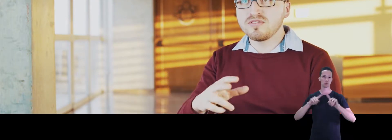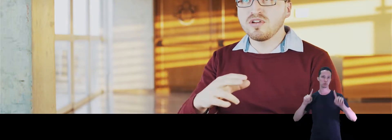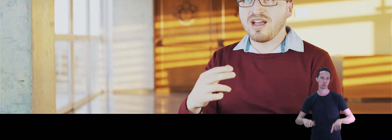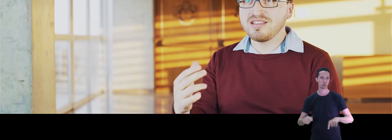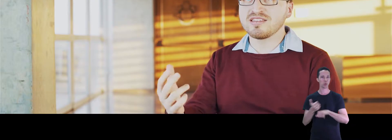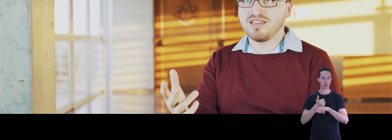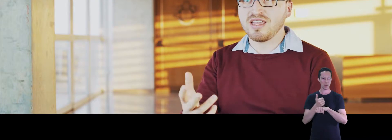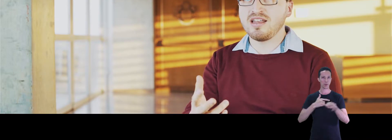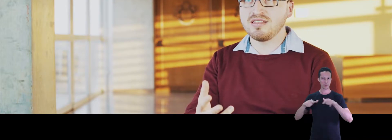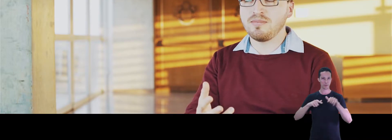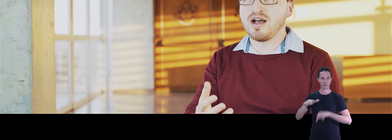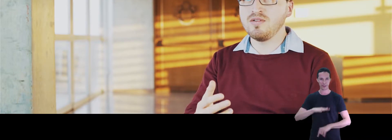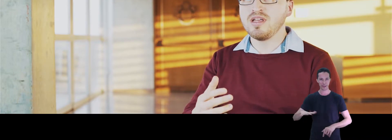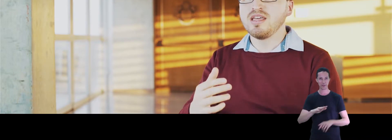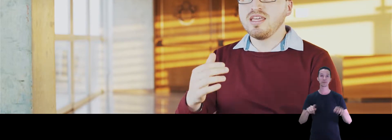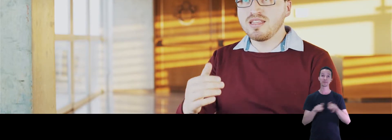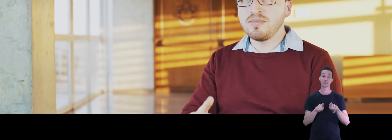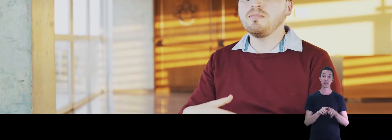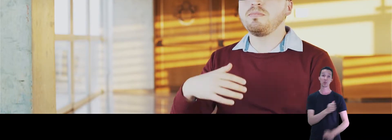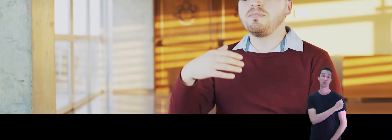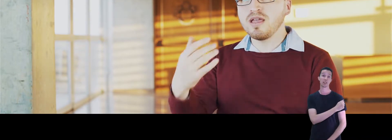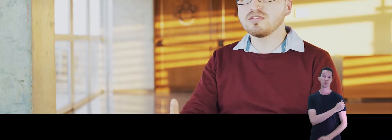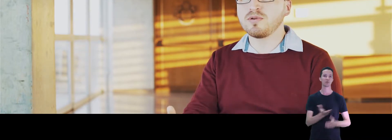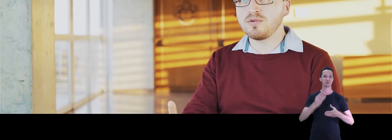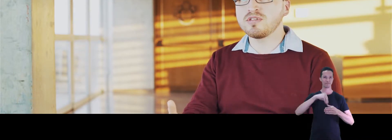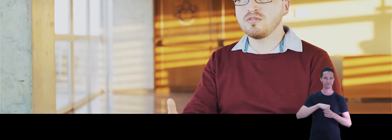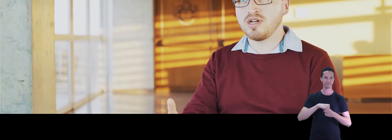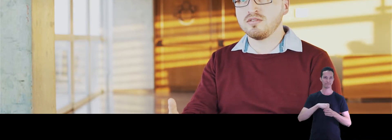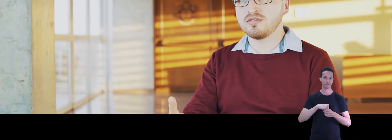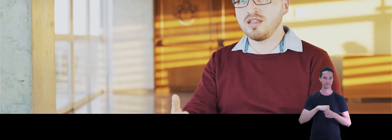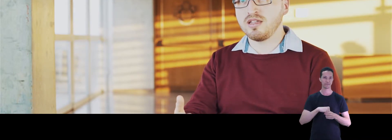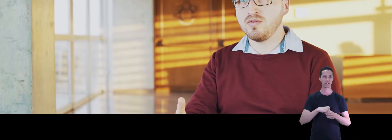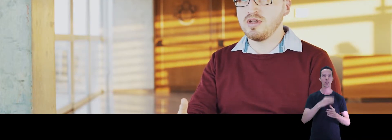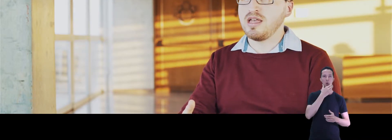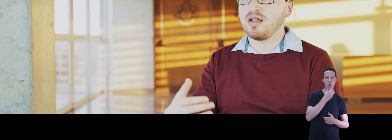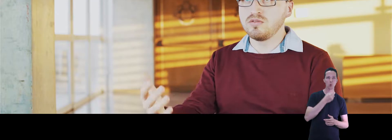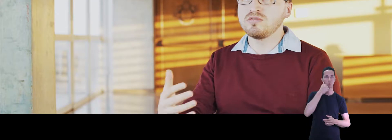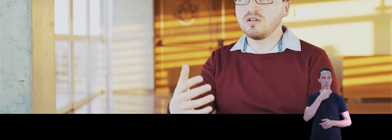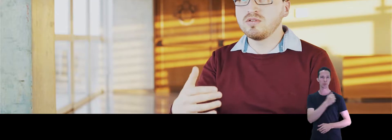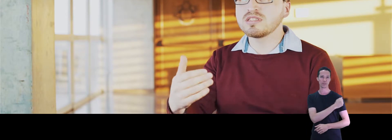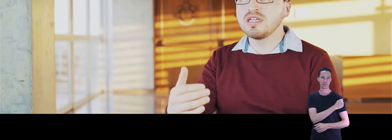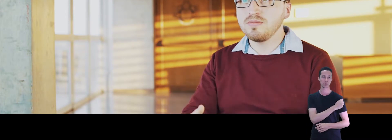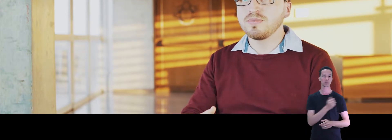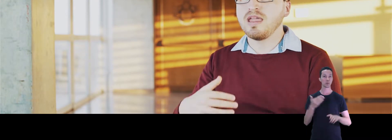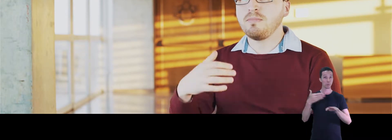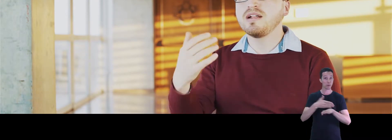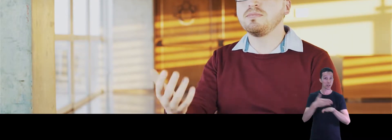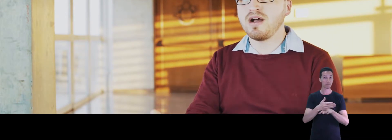outros profissionais que ali trabalham e também pelos próprios educandos, né? Então, alunos e alunas